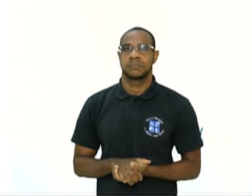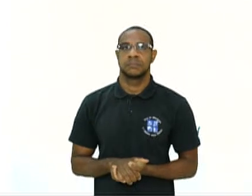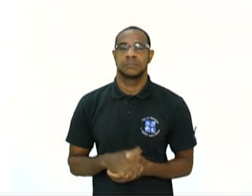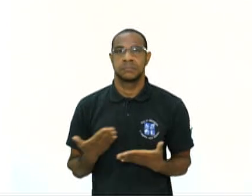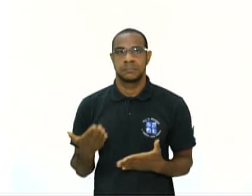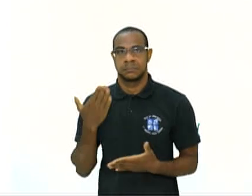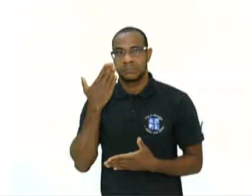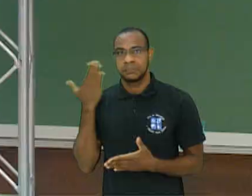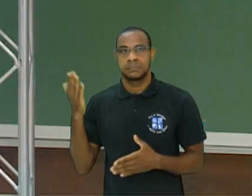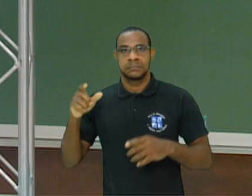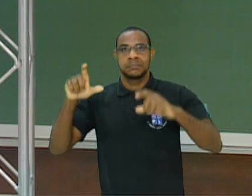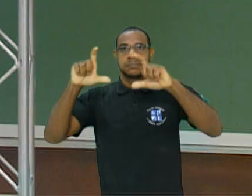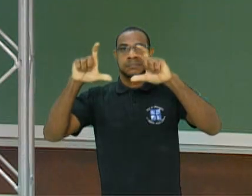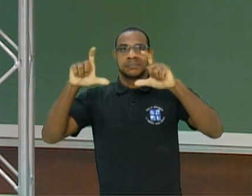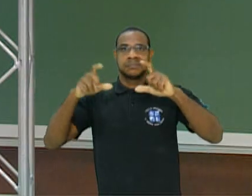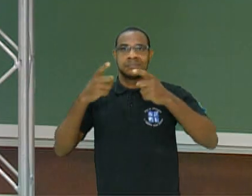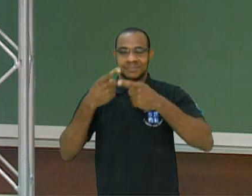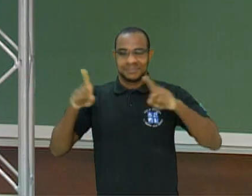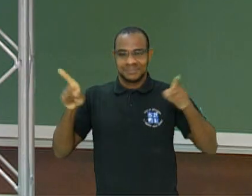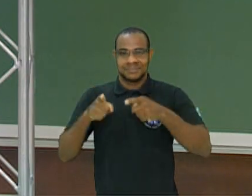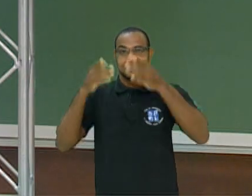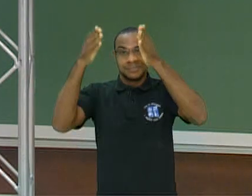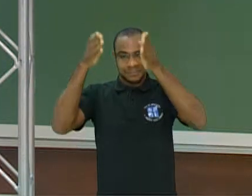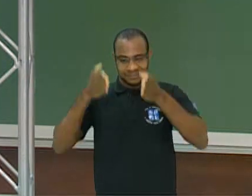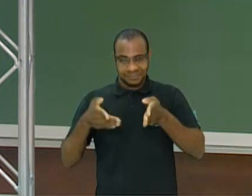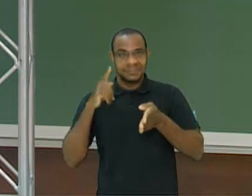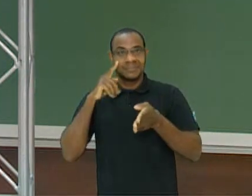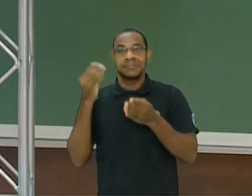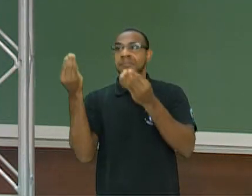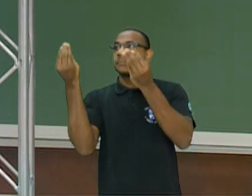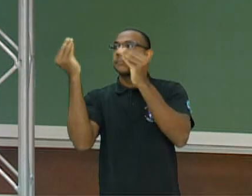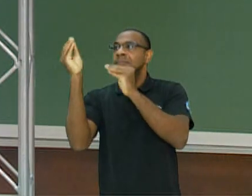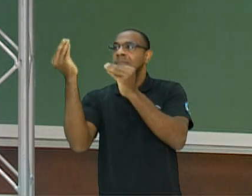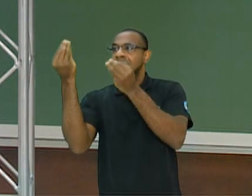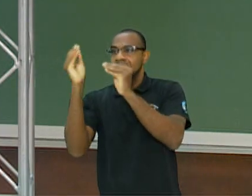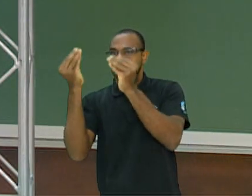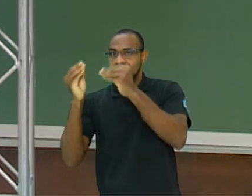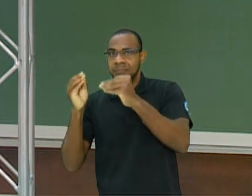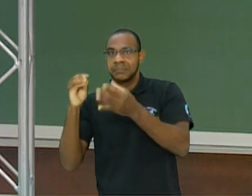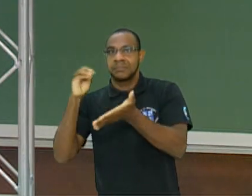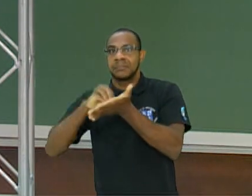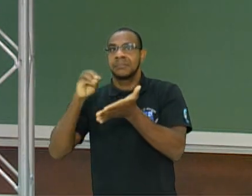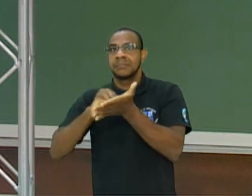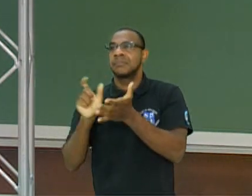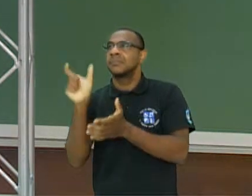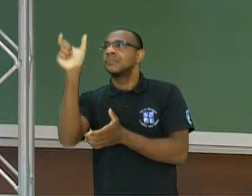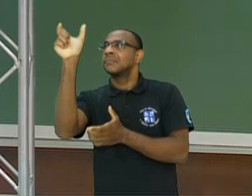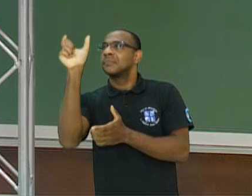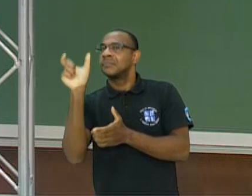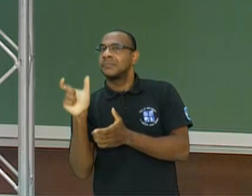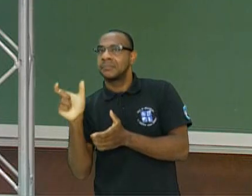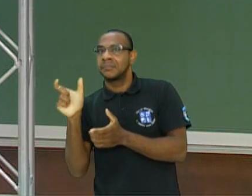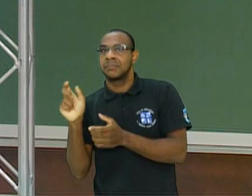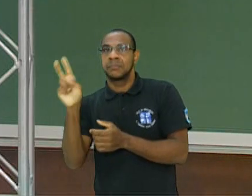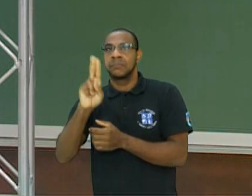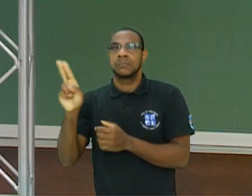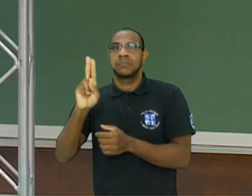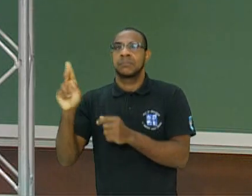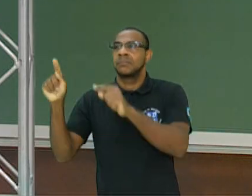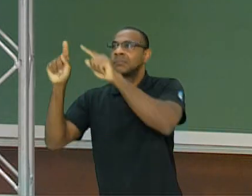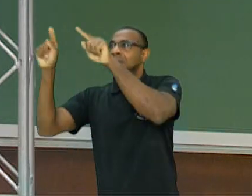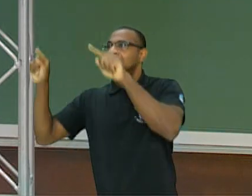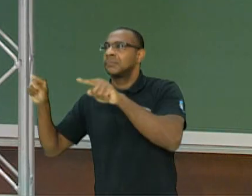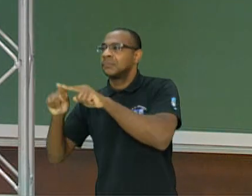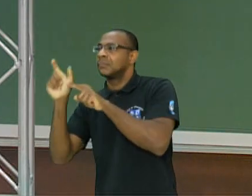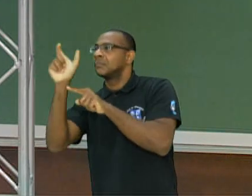nesse fragmento de música, nós vamos preencher utilizando as palavras em destaque. Spend, relations,